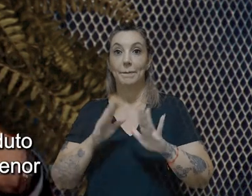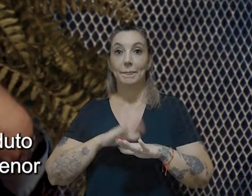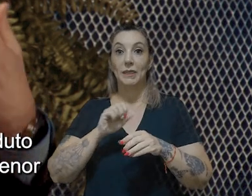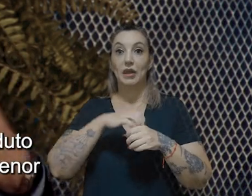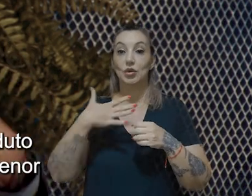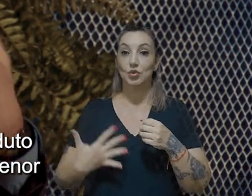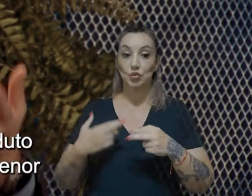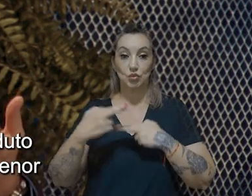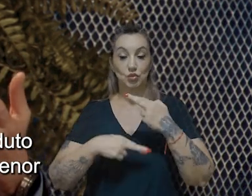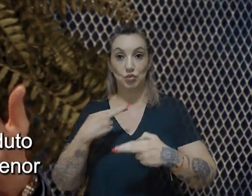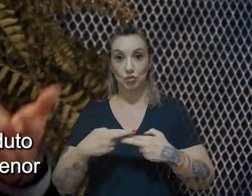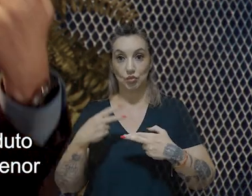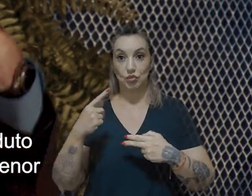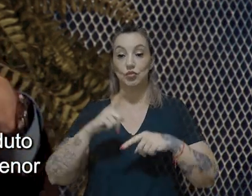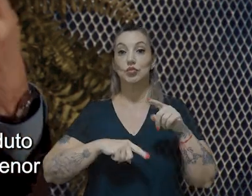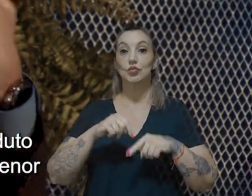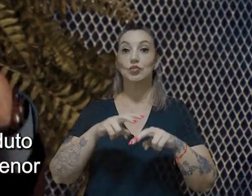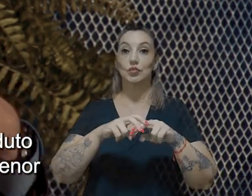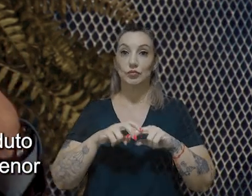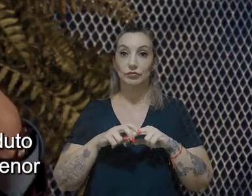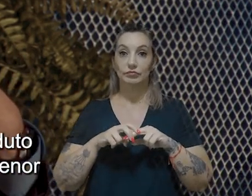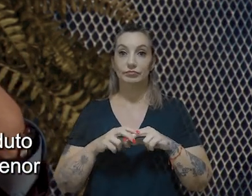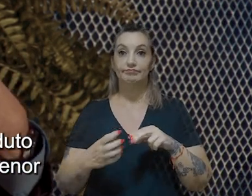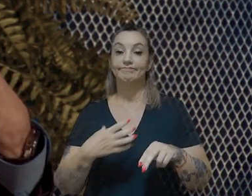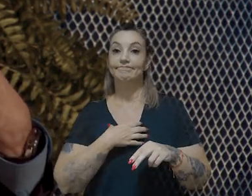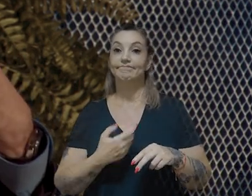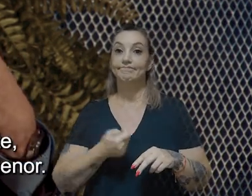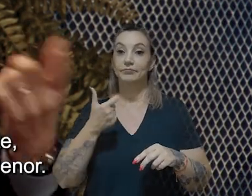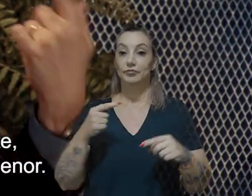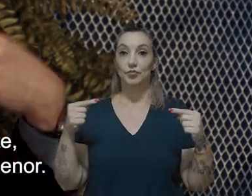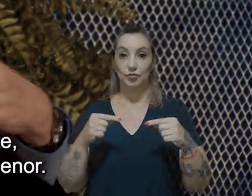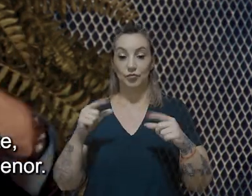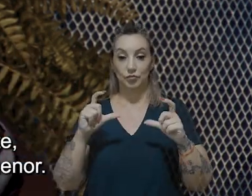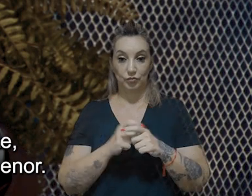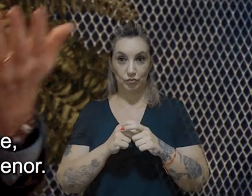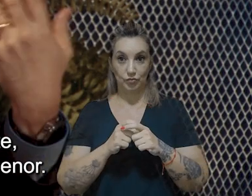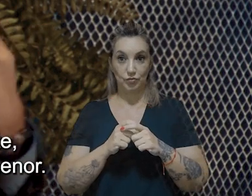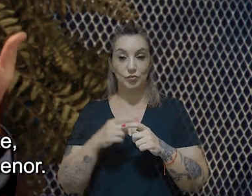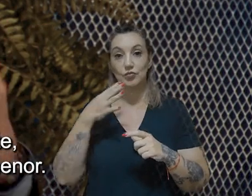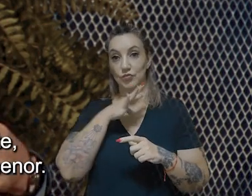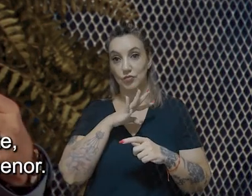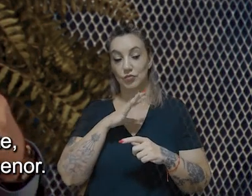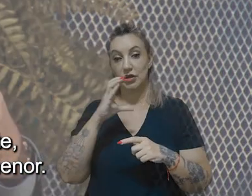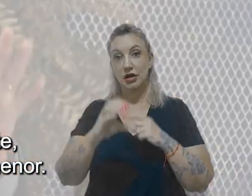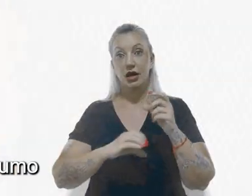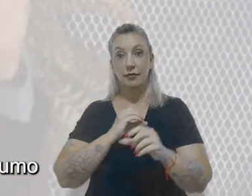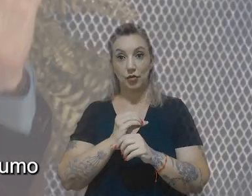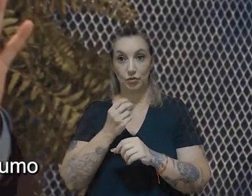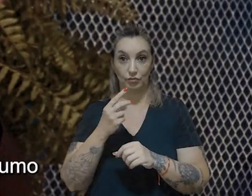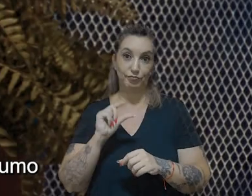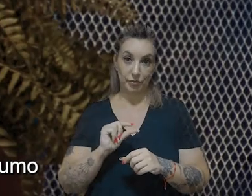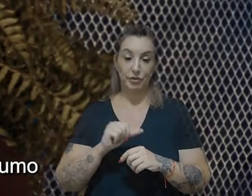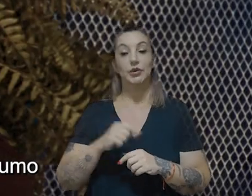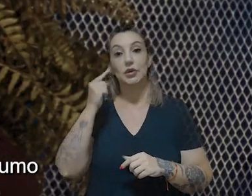conteúdo reciclado no teu produto e por isso você causa um impacto menor ao produzir o produto e obviamente tem uma pegada de carbono muito menor